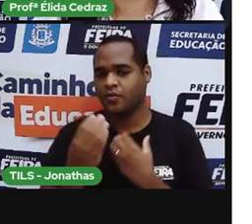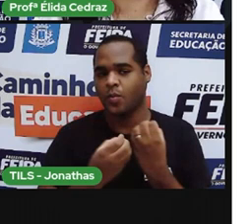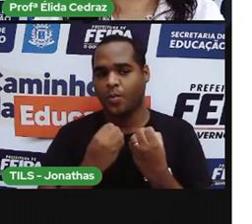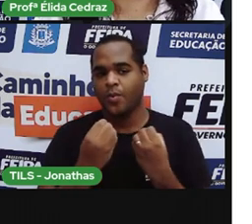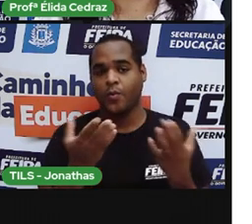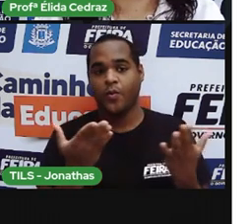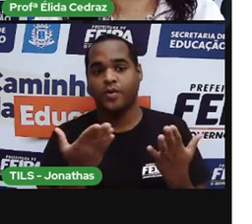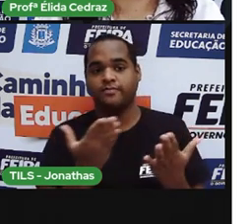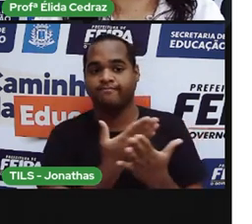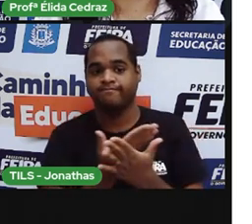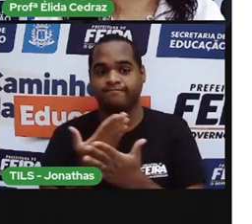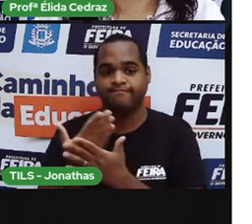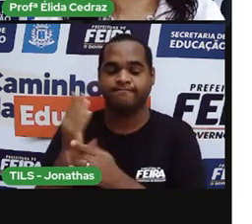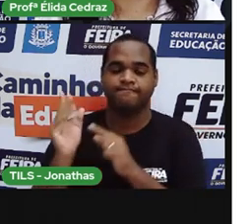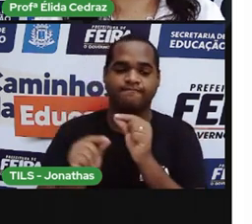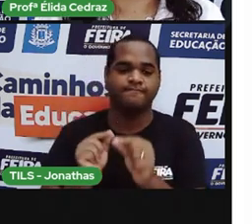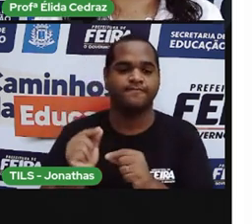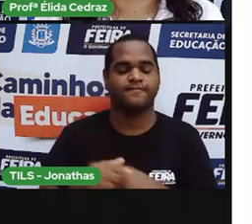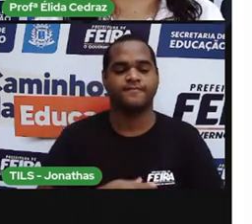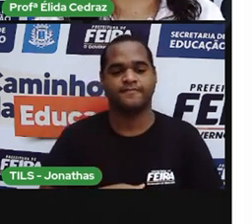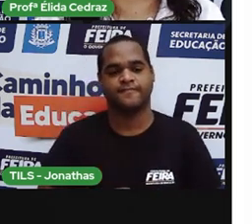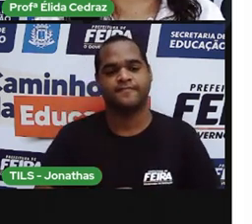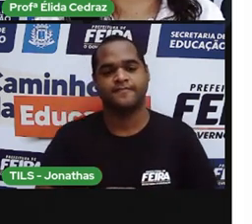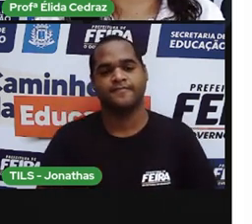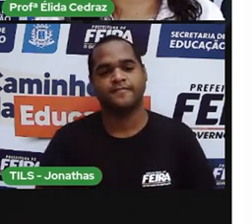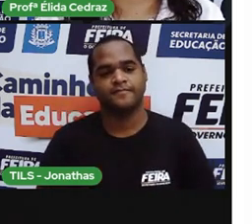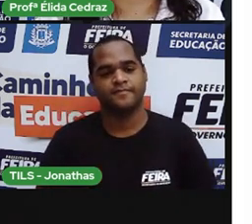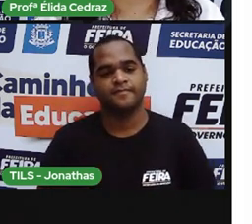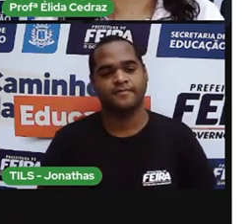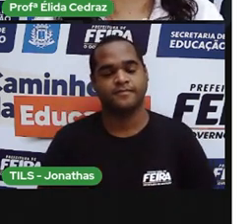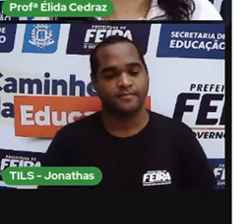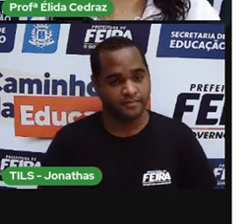estudamos hoje? Como vai ficar?